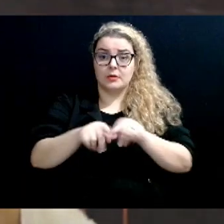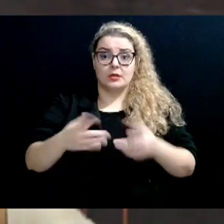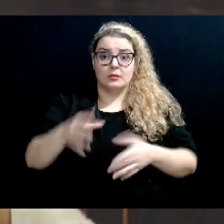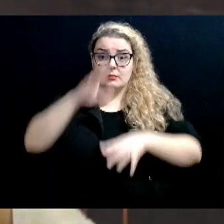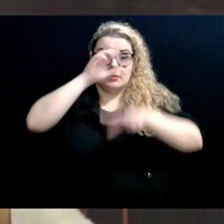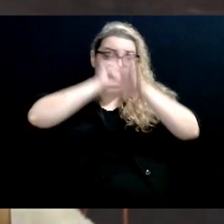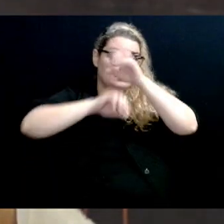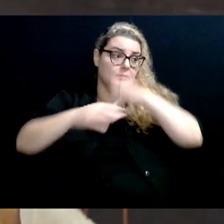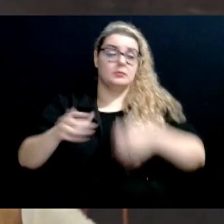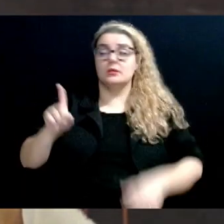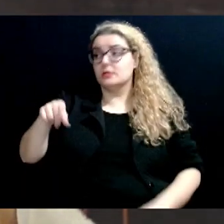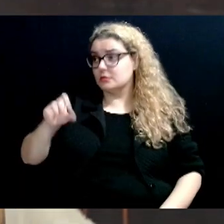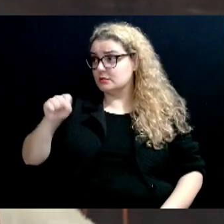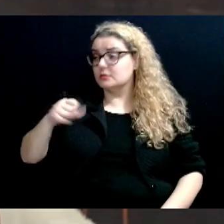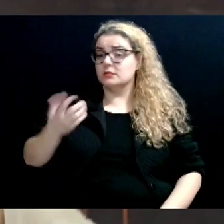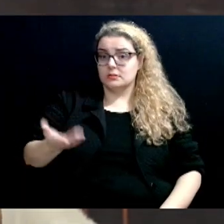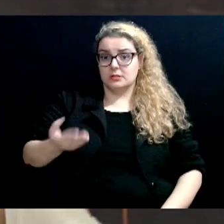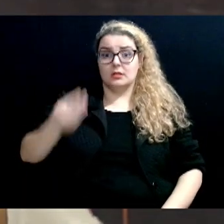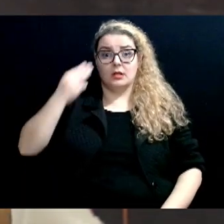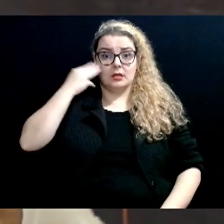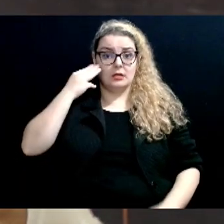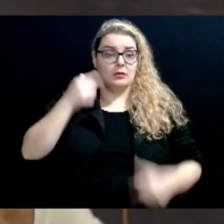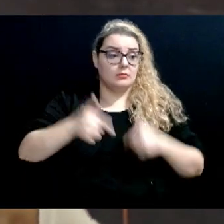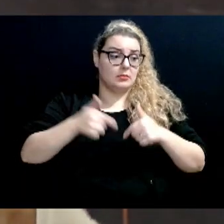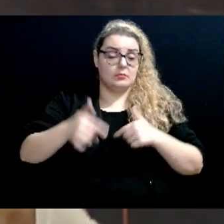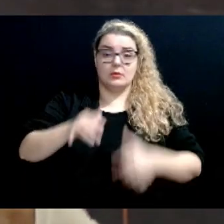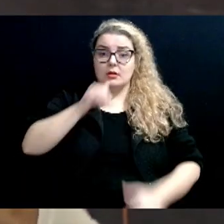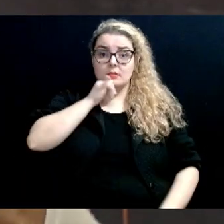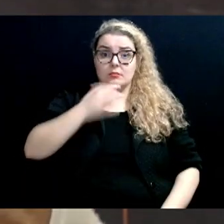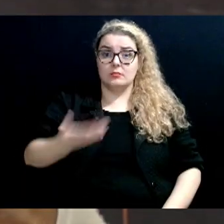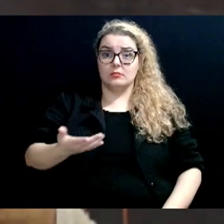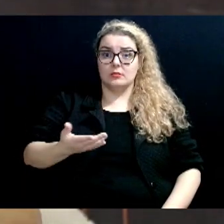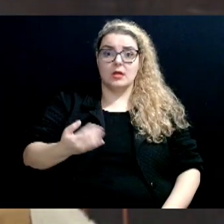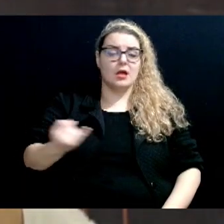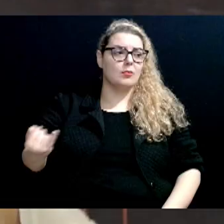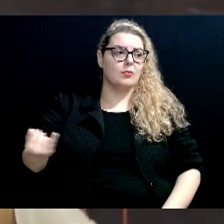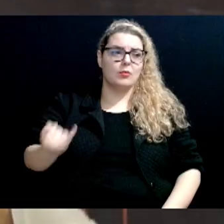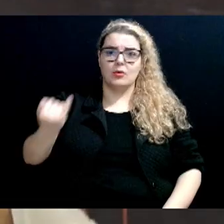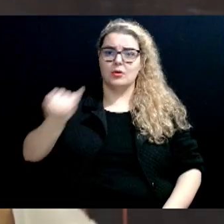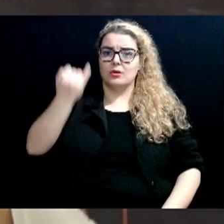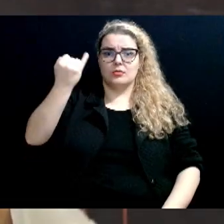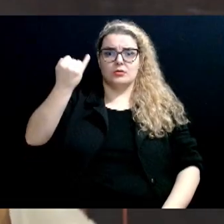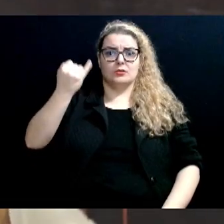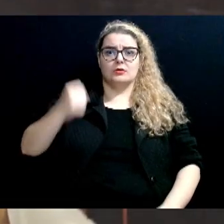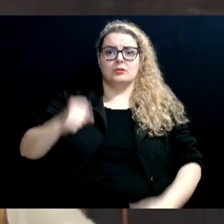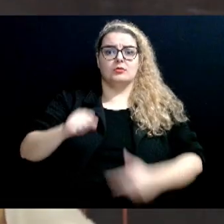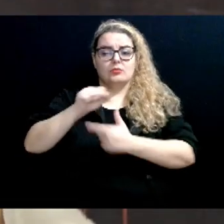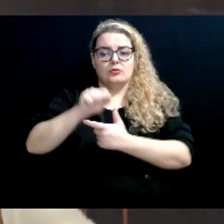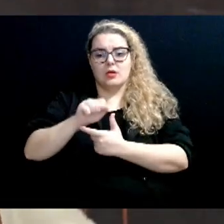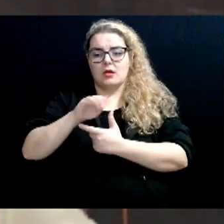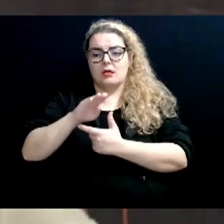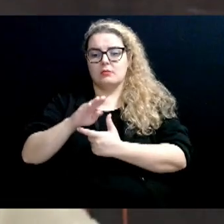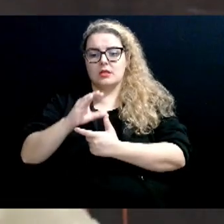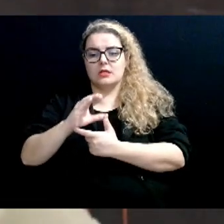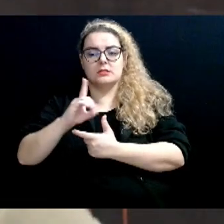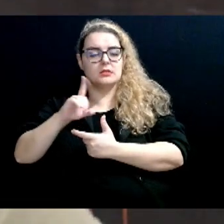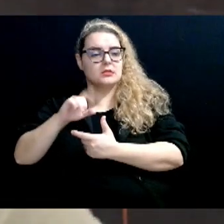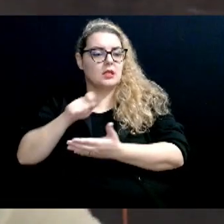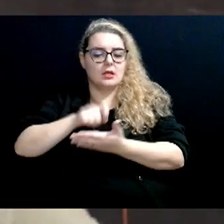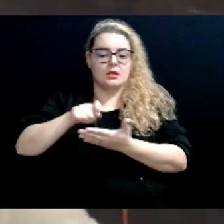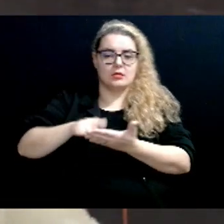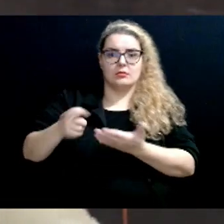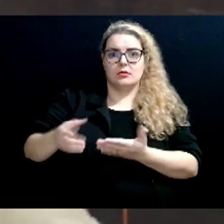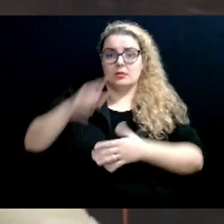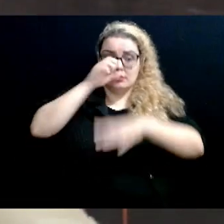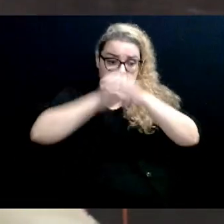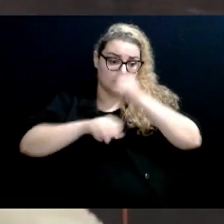Né? E a memória de trabalho, por exemplo, ela é fundamental na alfabetização, na aprendizagem da matemática. Então,